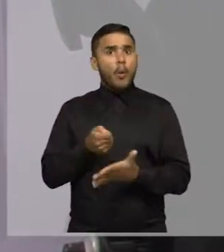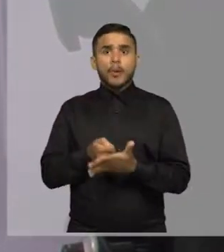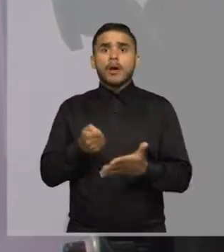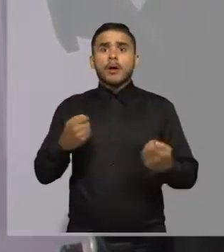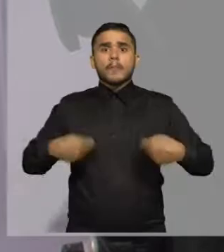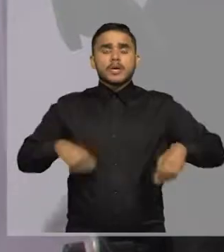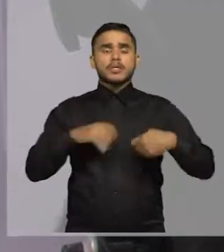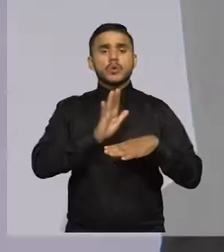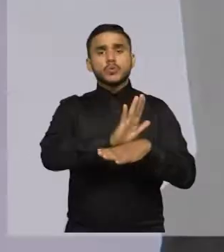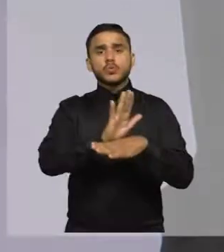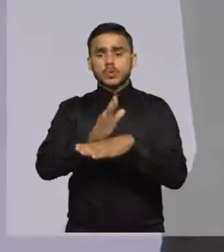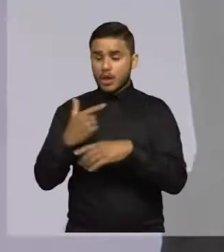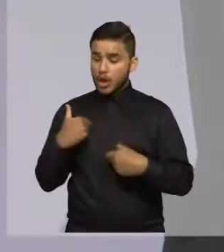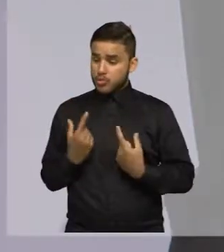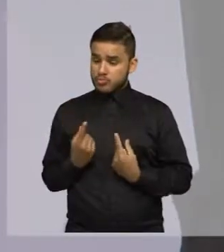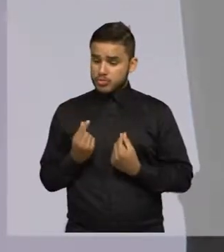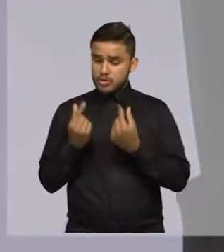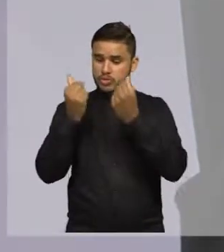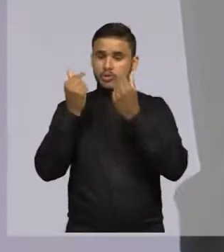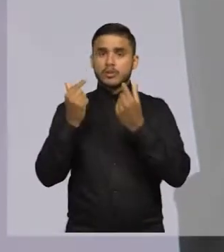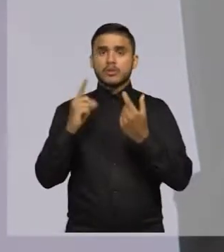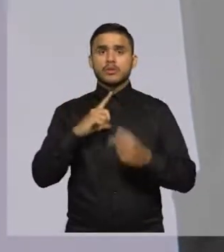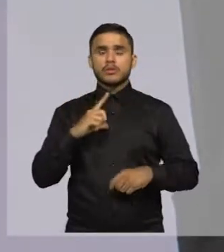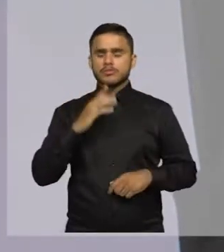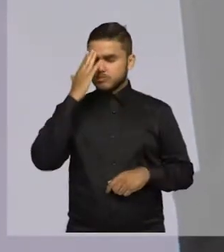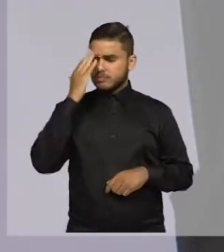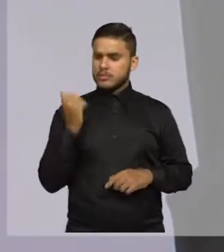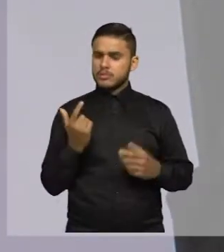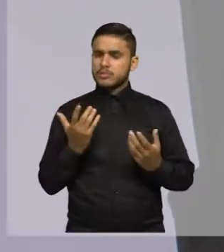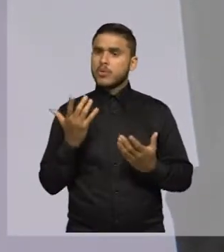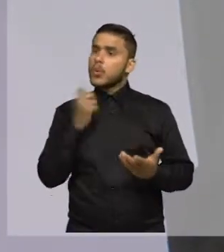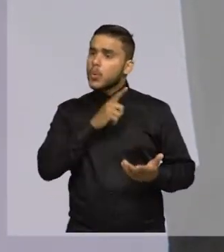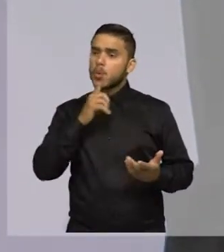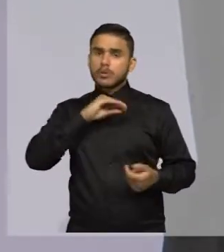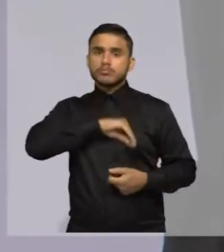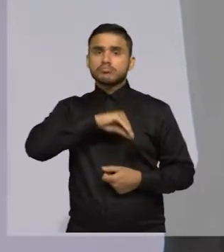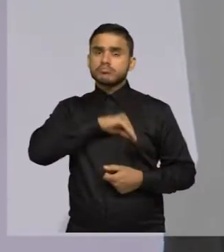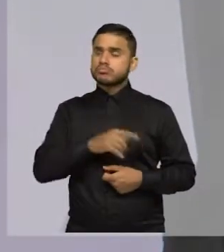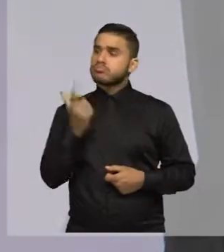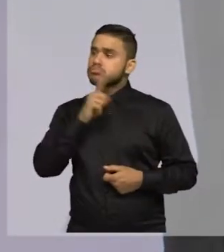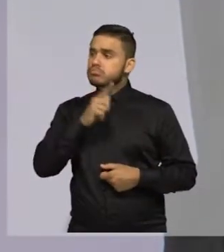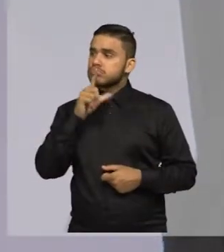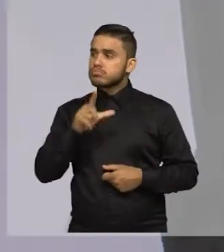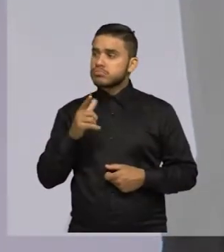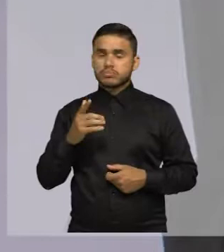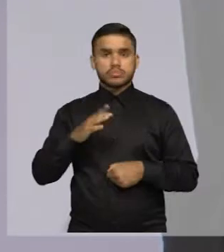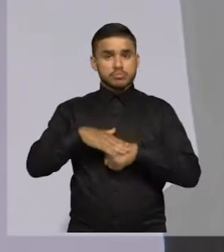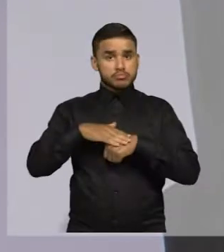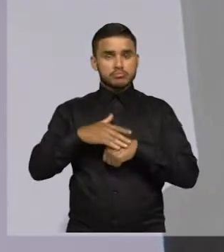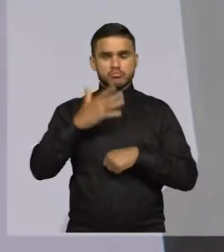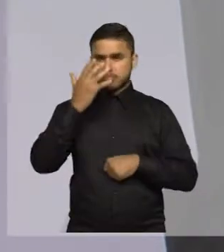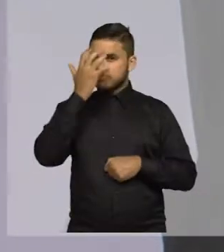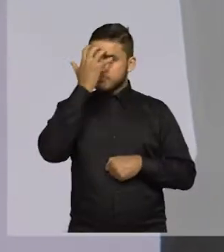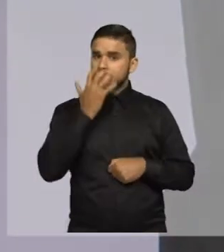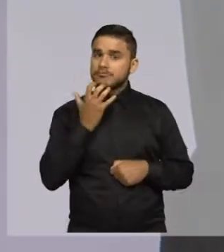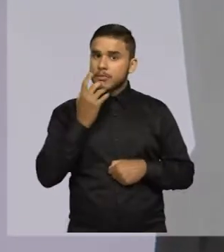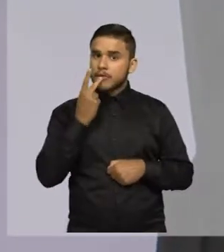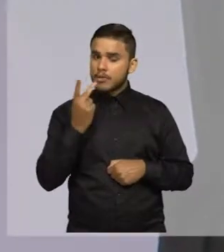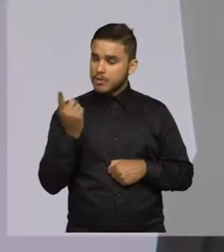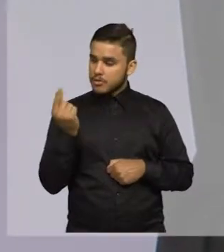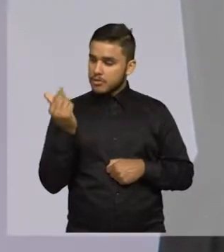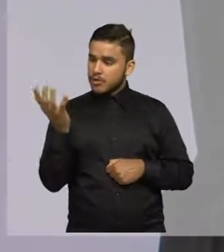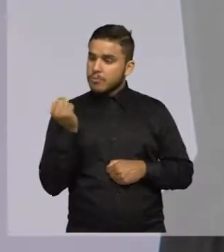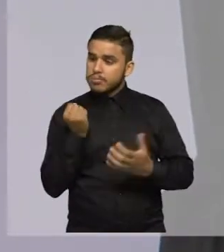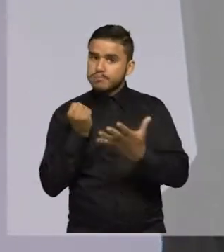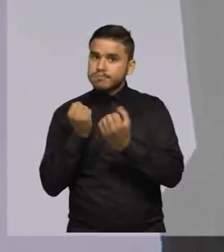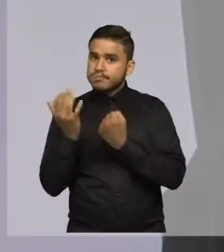o dever de quem tem o dinheiro e sabe como ganhou, nem sempre é